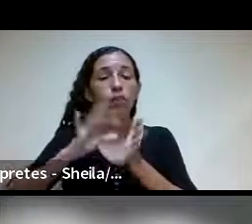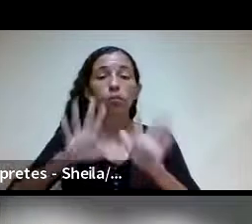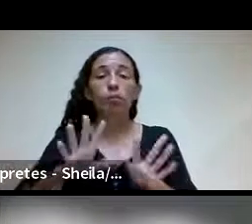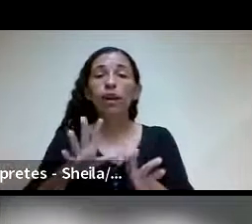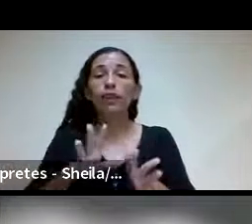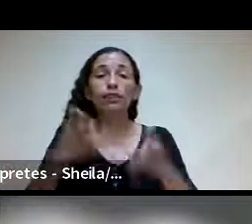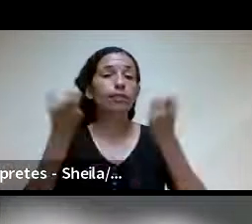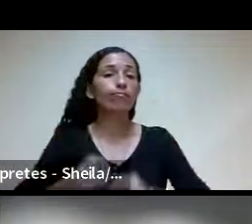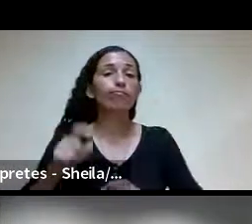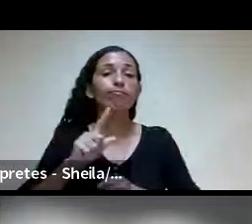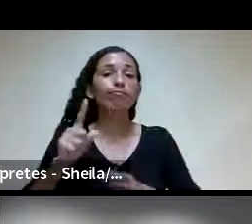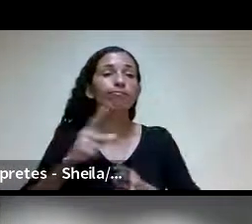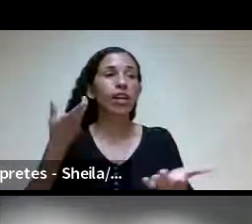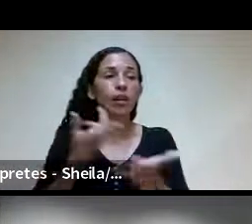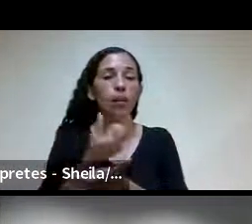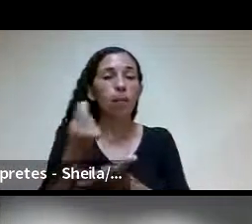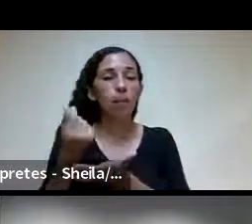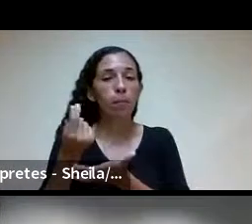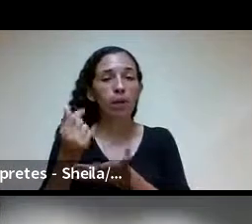excelência.